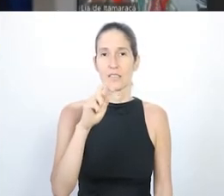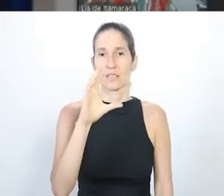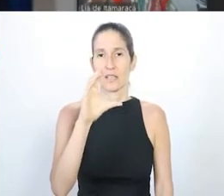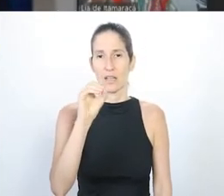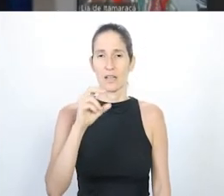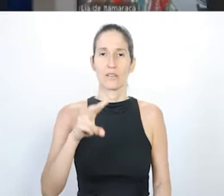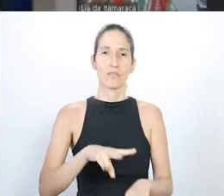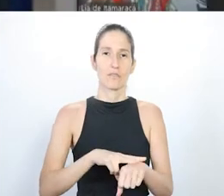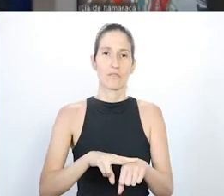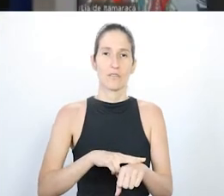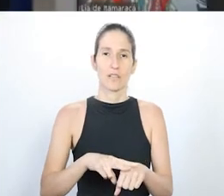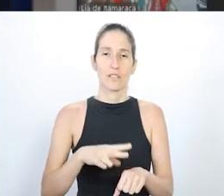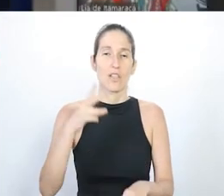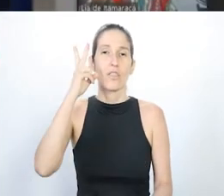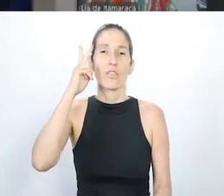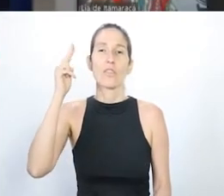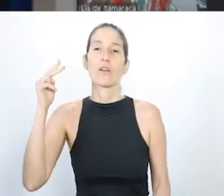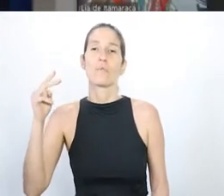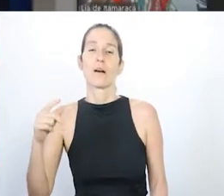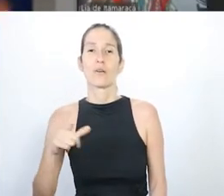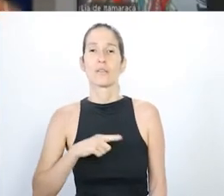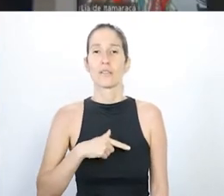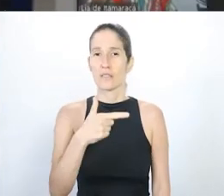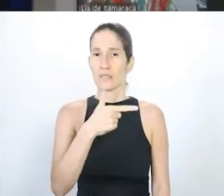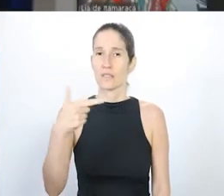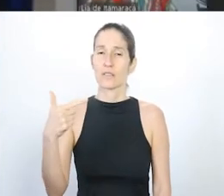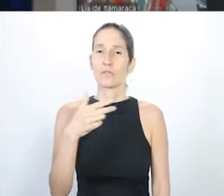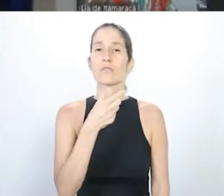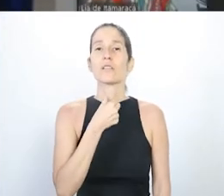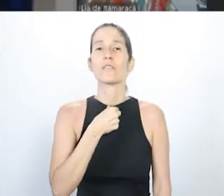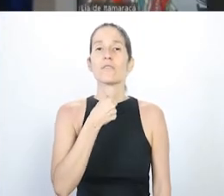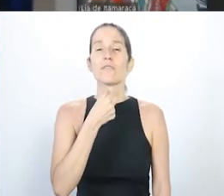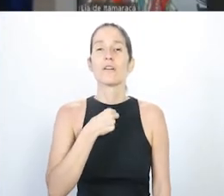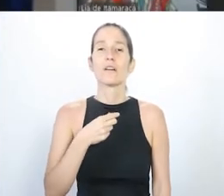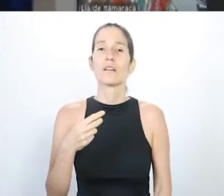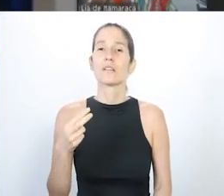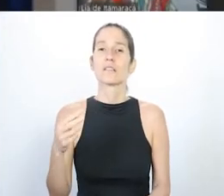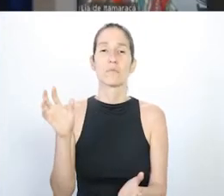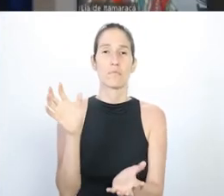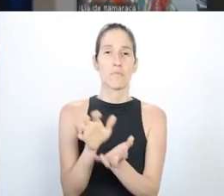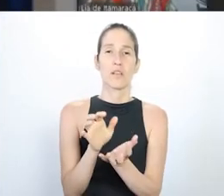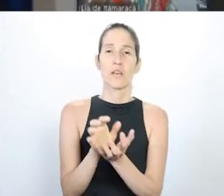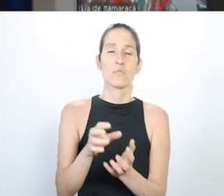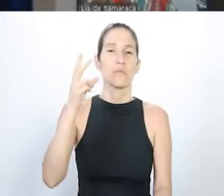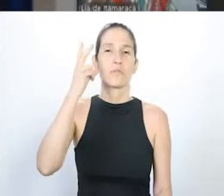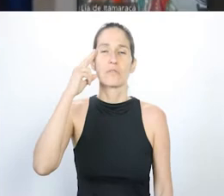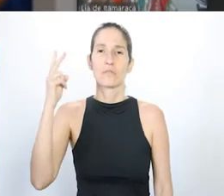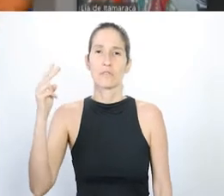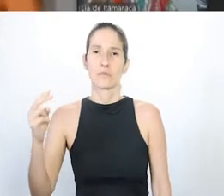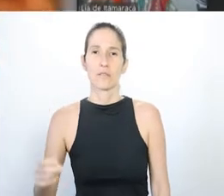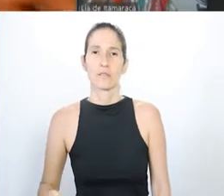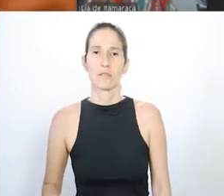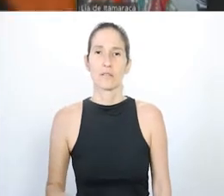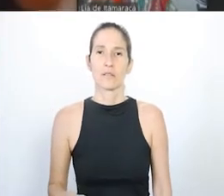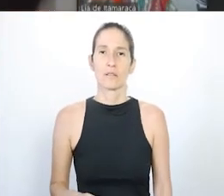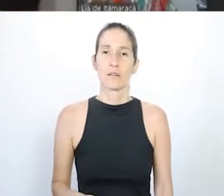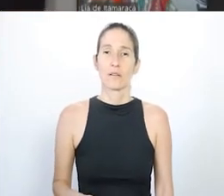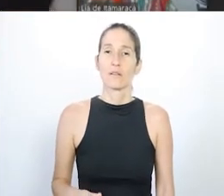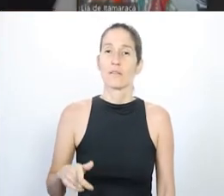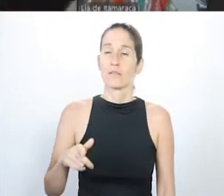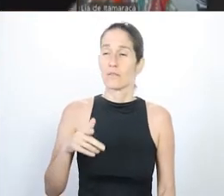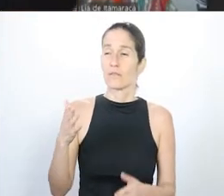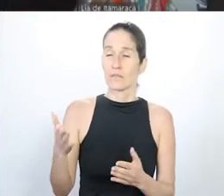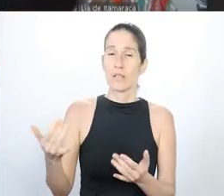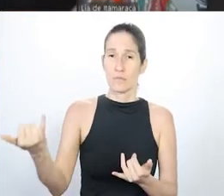no Recôncavo, no interior da Bahia. Inclusive, eu queria que você falasse isso, que a gente saísse somente desse campo do Recôncavo, que você falasse dos